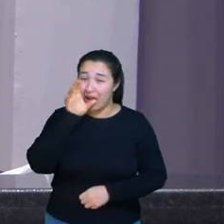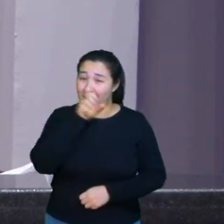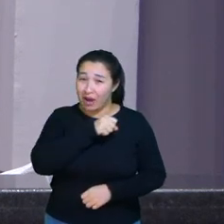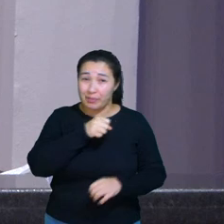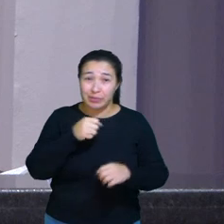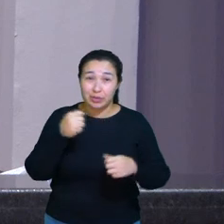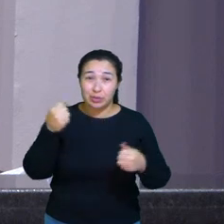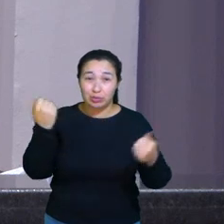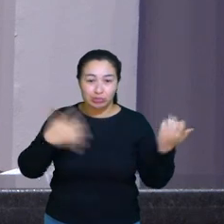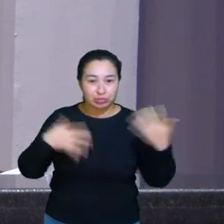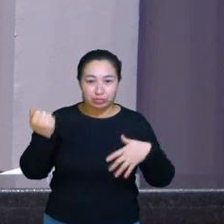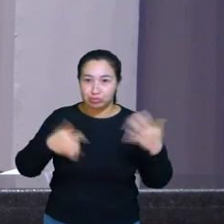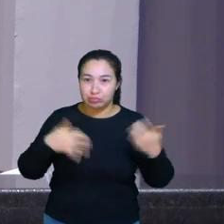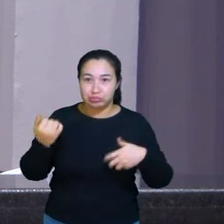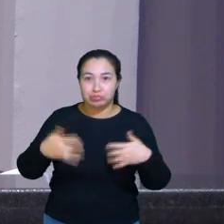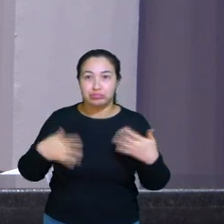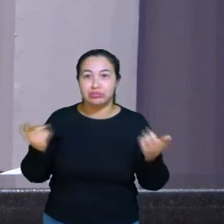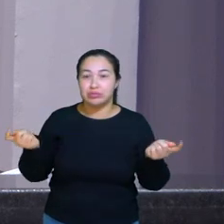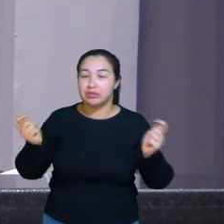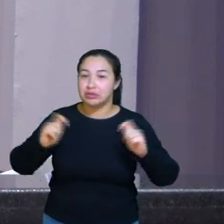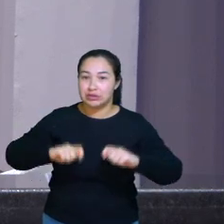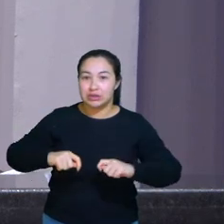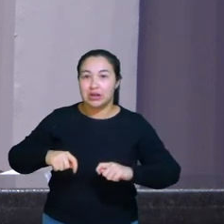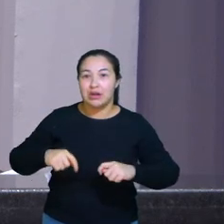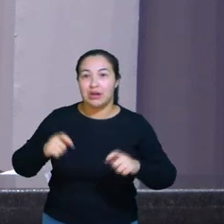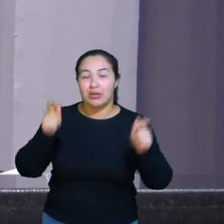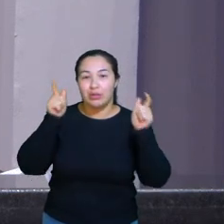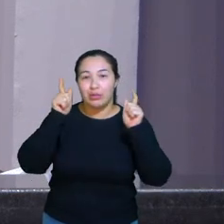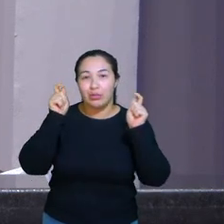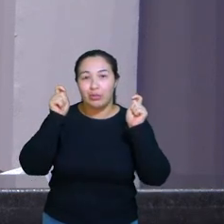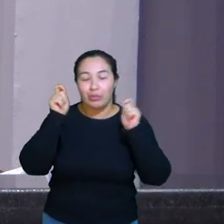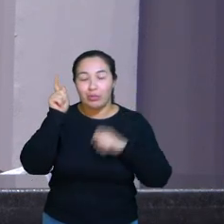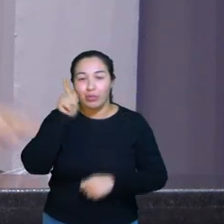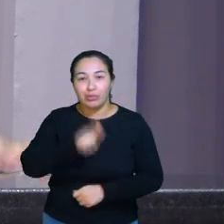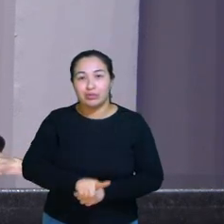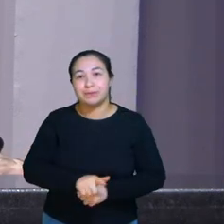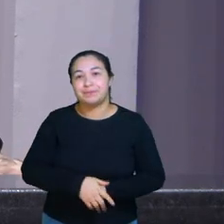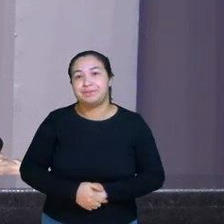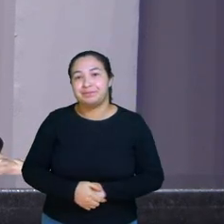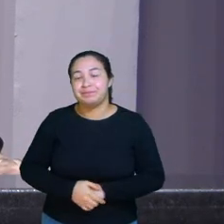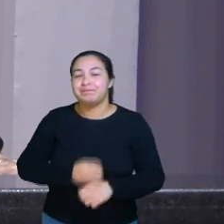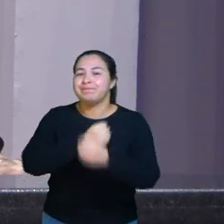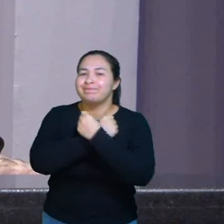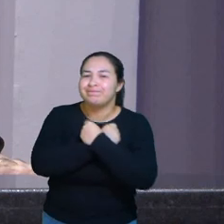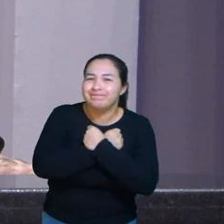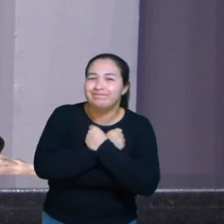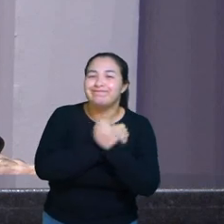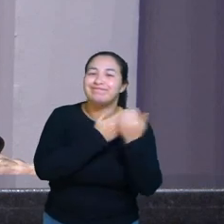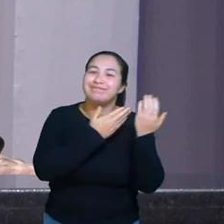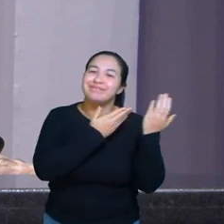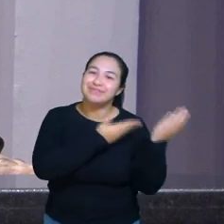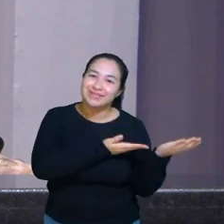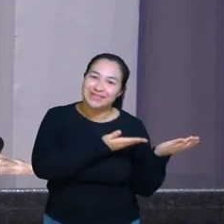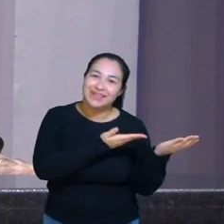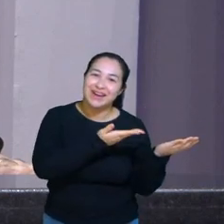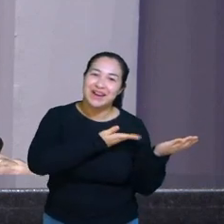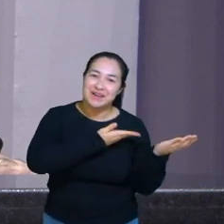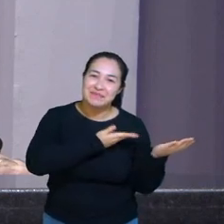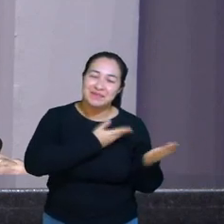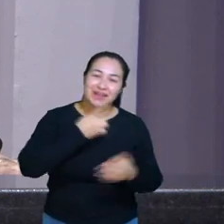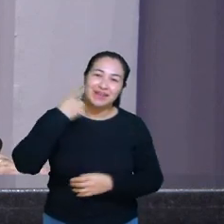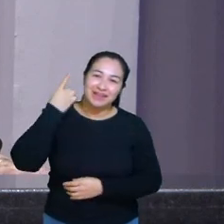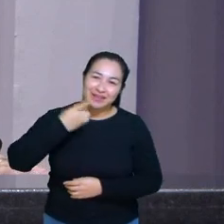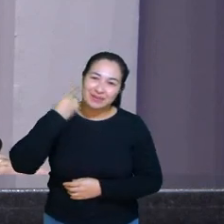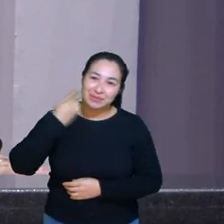né Para dar conta eu preciso trazer o meu abraço a essa deputada que eu digo que tem o coração de